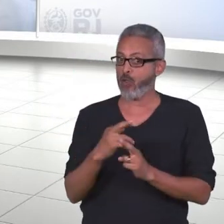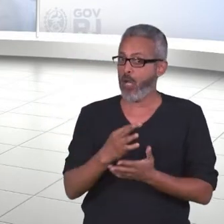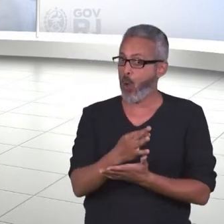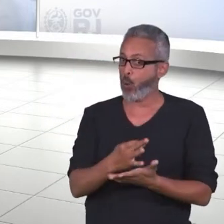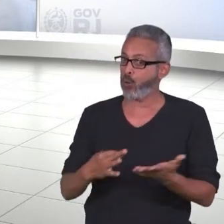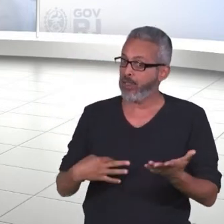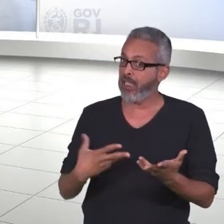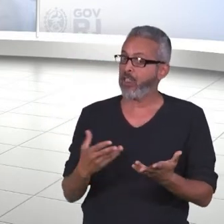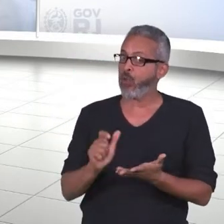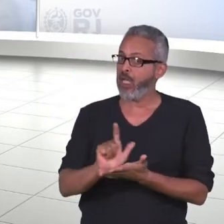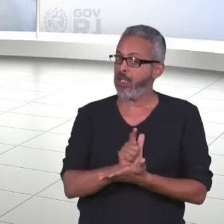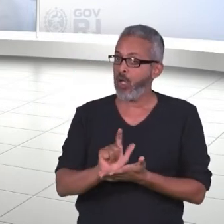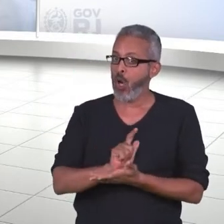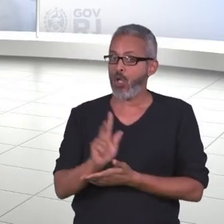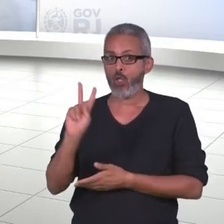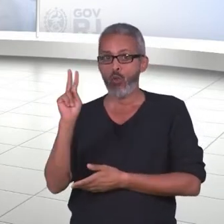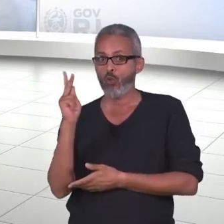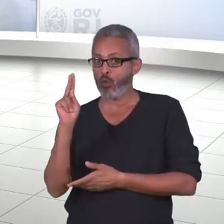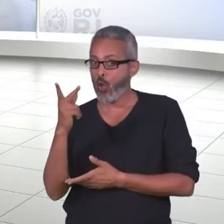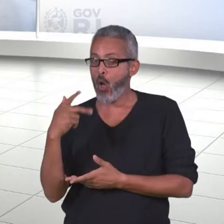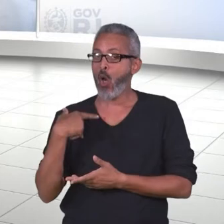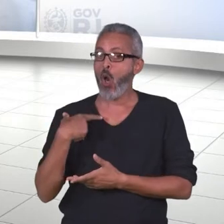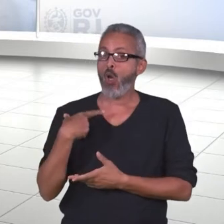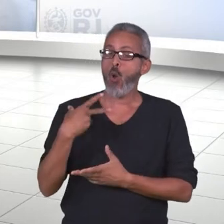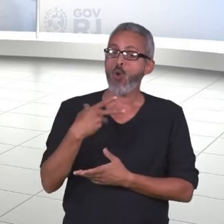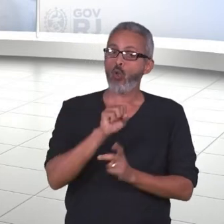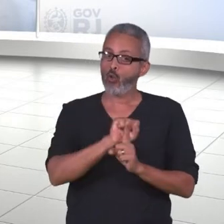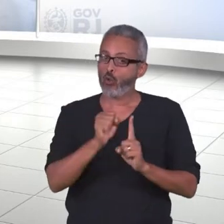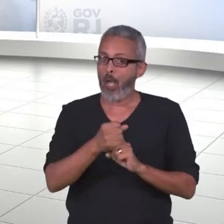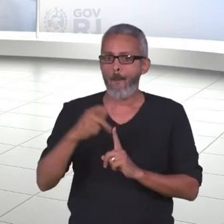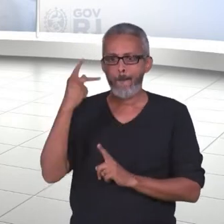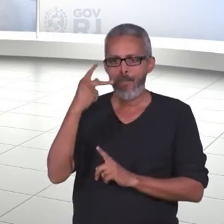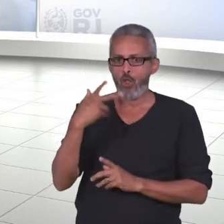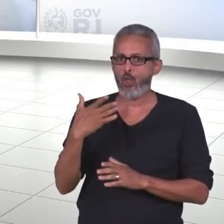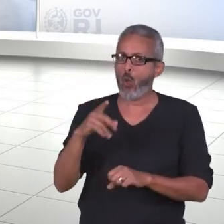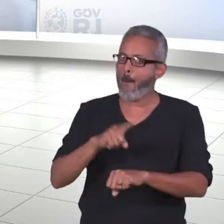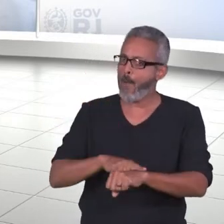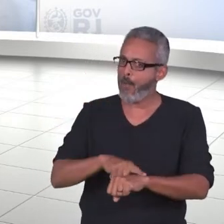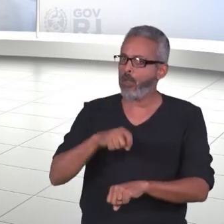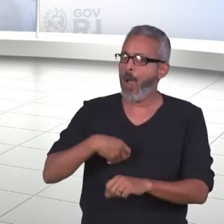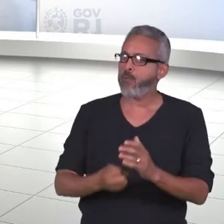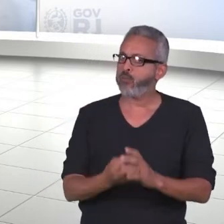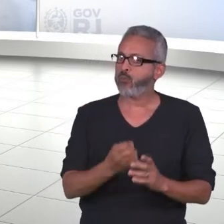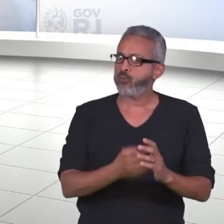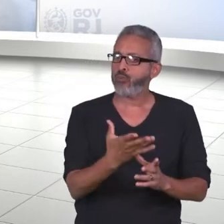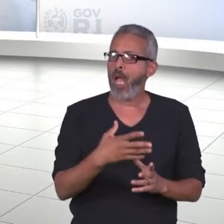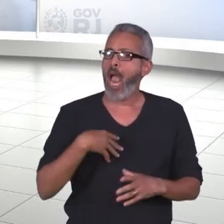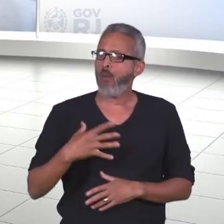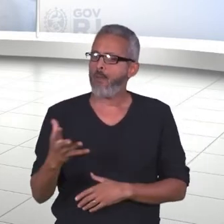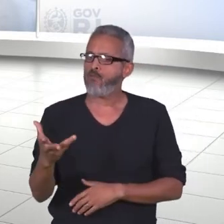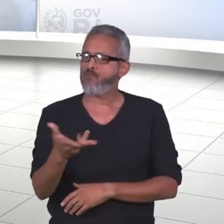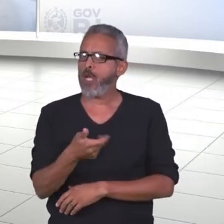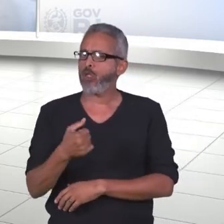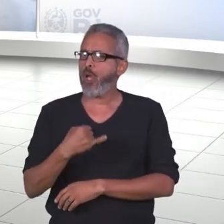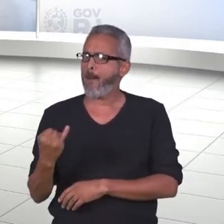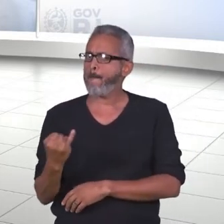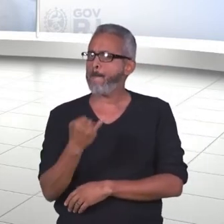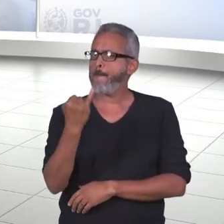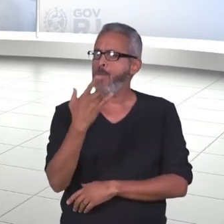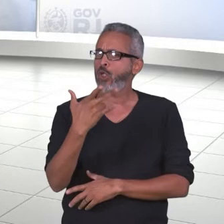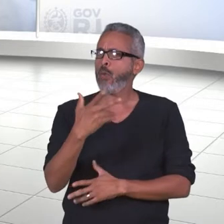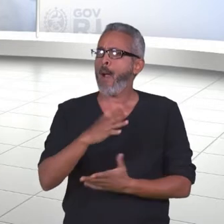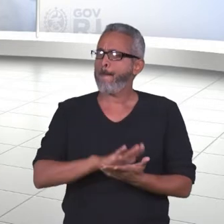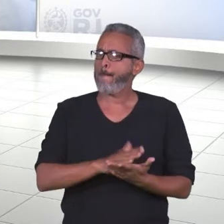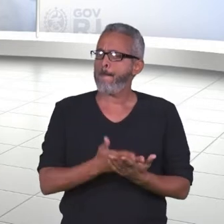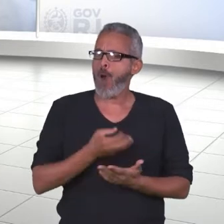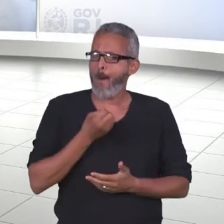literário ao contexto histórico, social e político do momento em que foi produzido é uma habilidade importante para